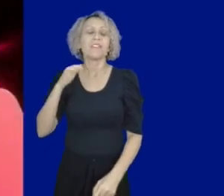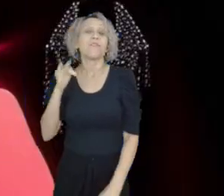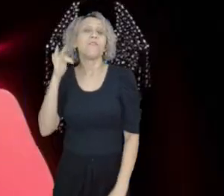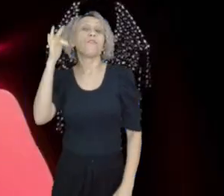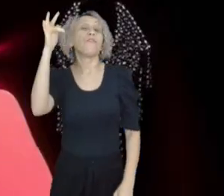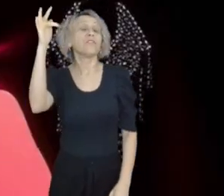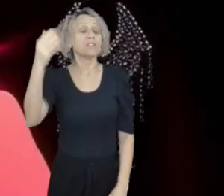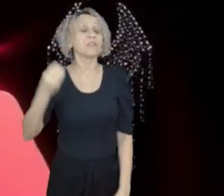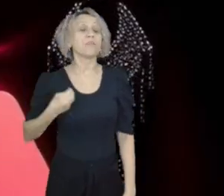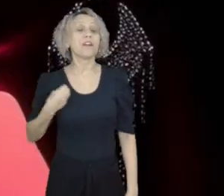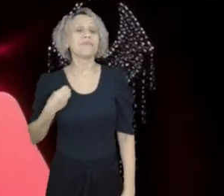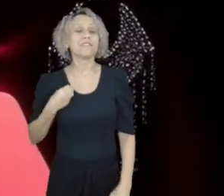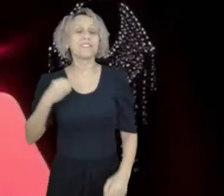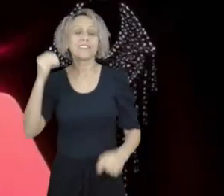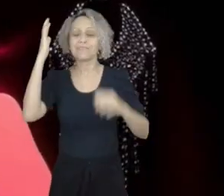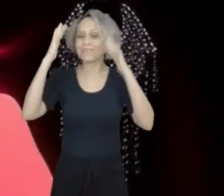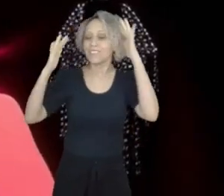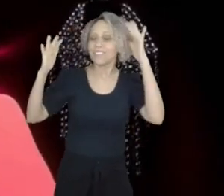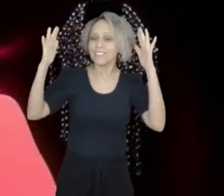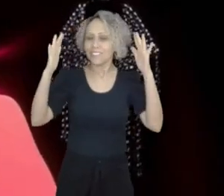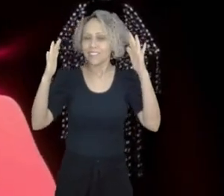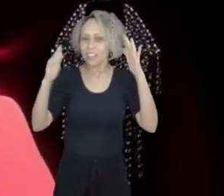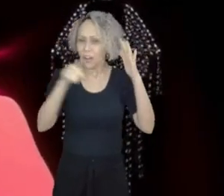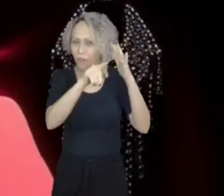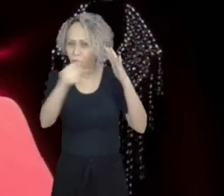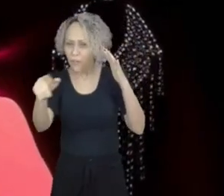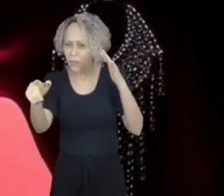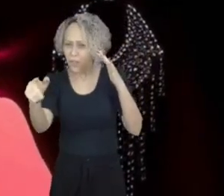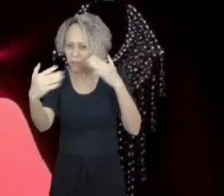Não vão mais conseguir me anular, me calar.